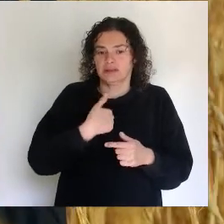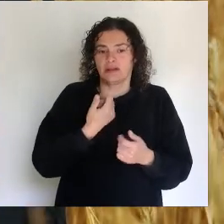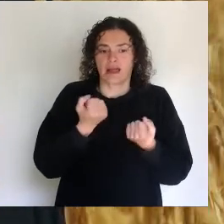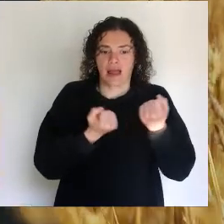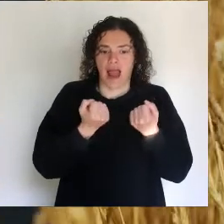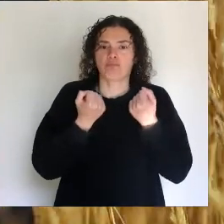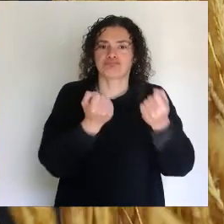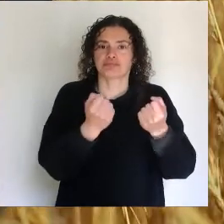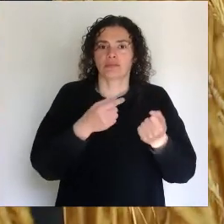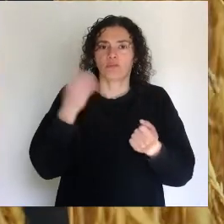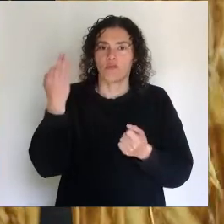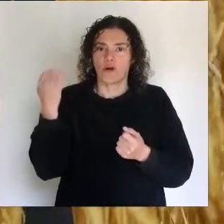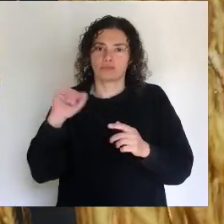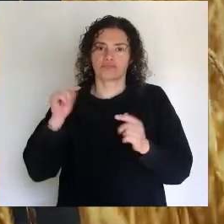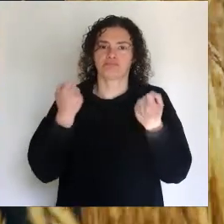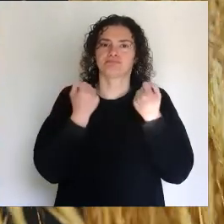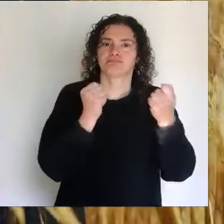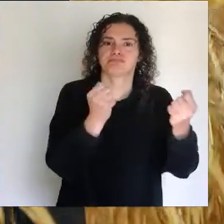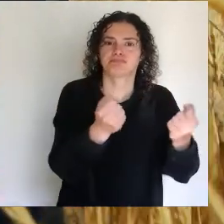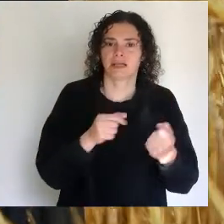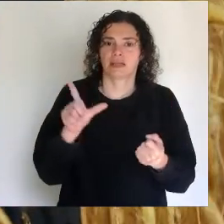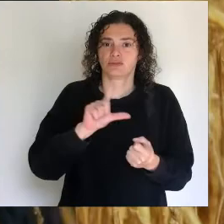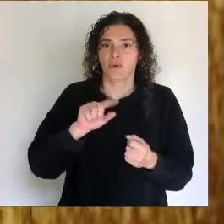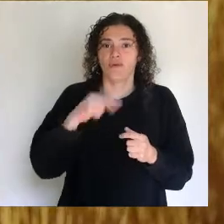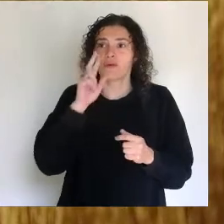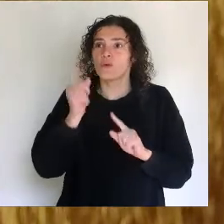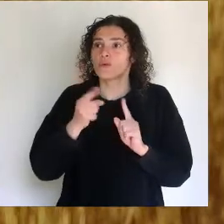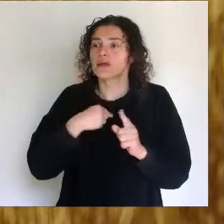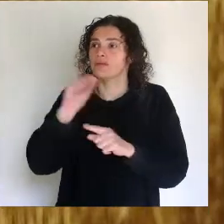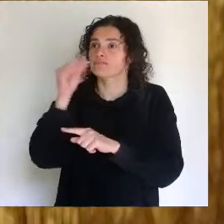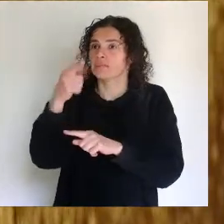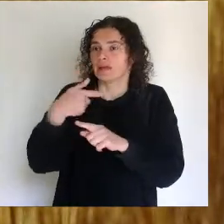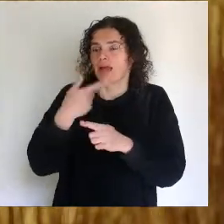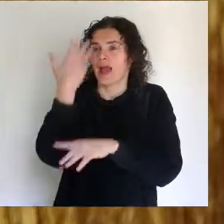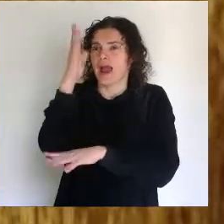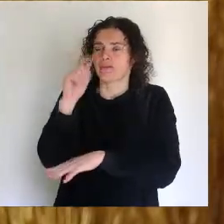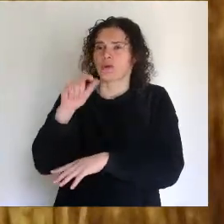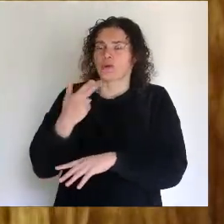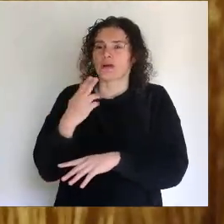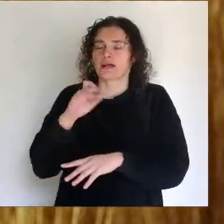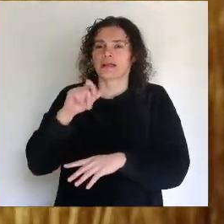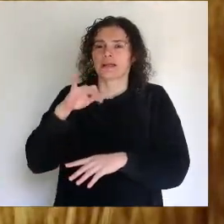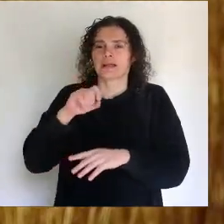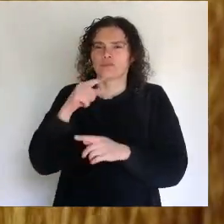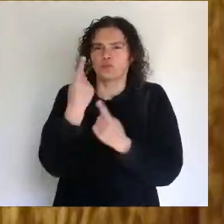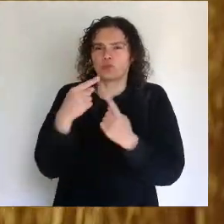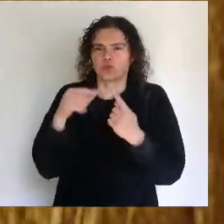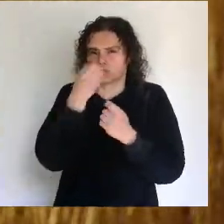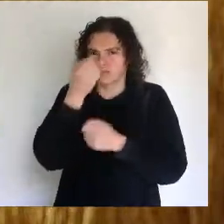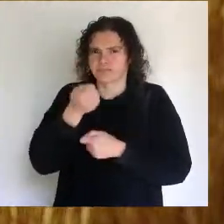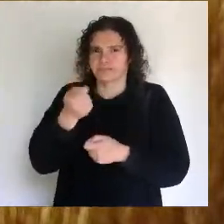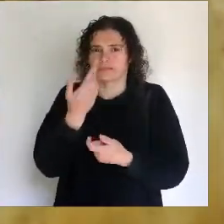Porto a Lisboa, 90% daquilo que vemos são plantações de monocultura de eucalipto, pinheiro, etc. E, por exemplo, uma criança